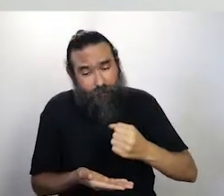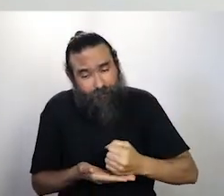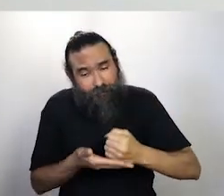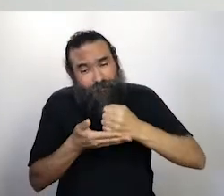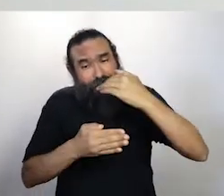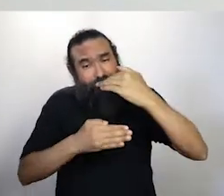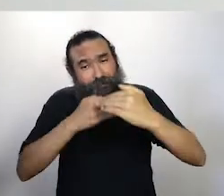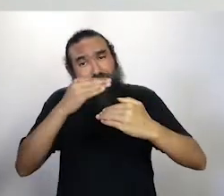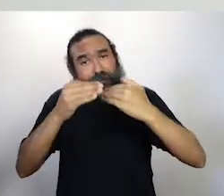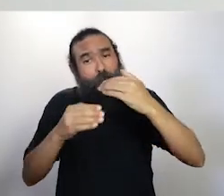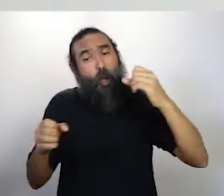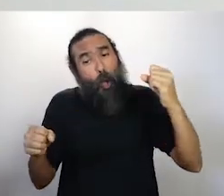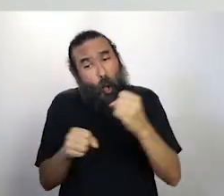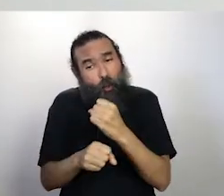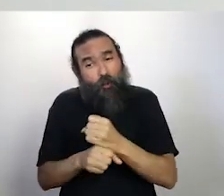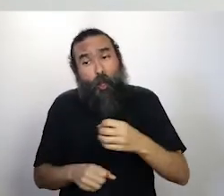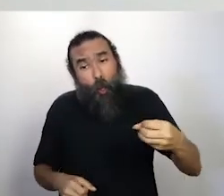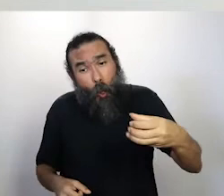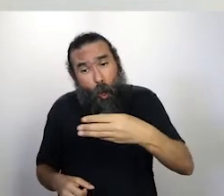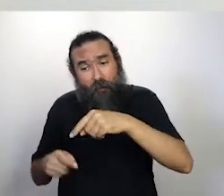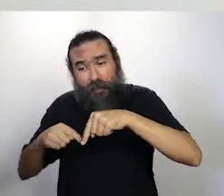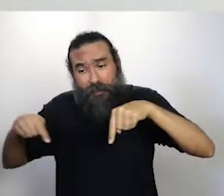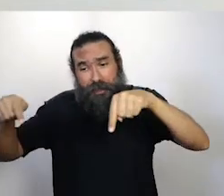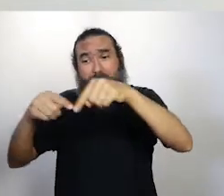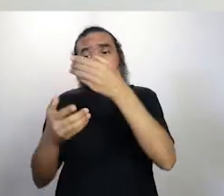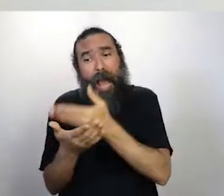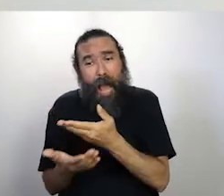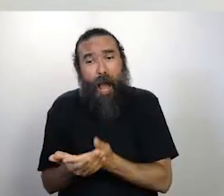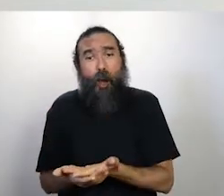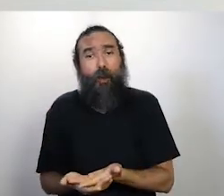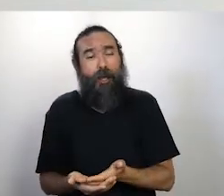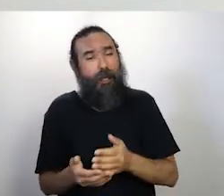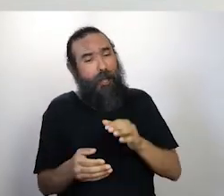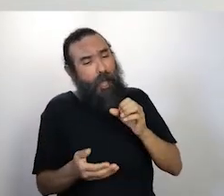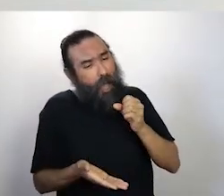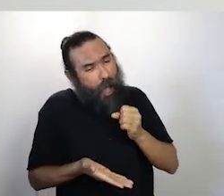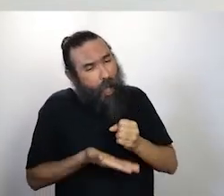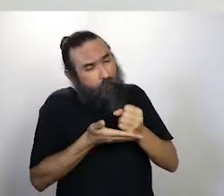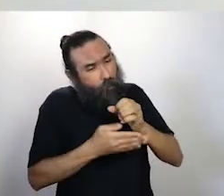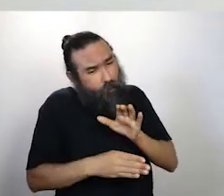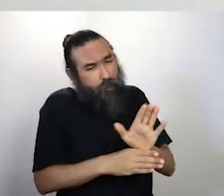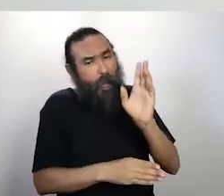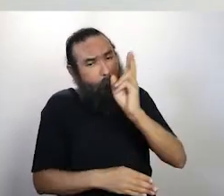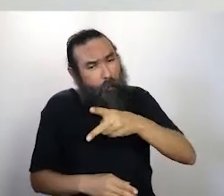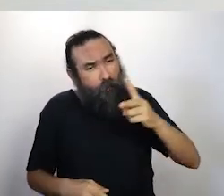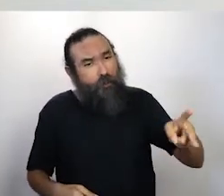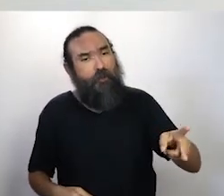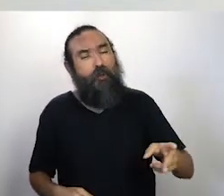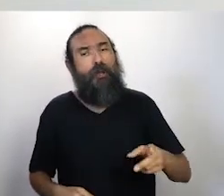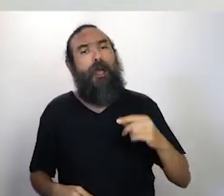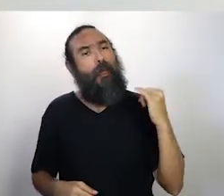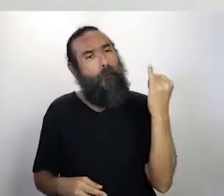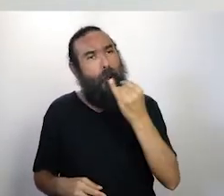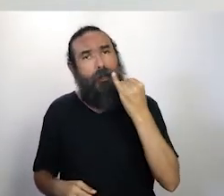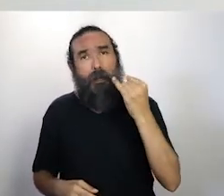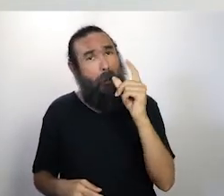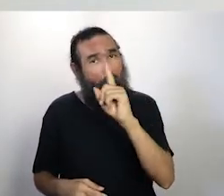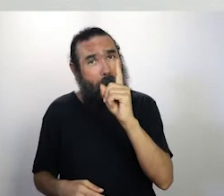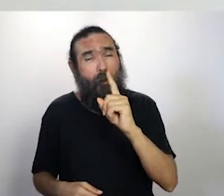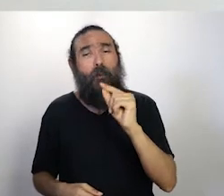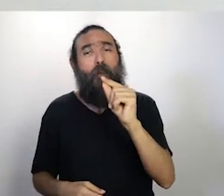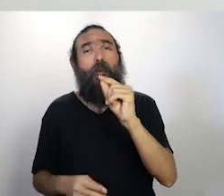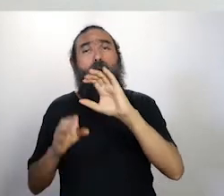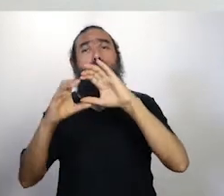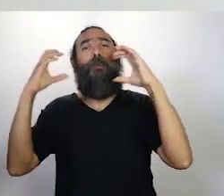com construção de sala, fortalecendo, né, os professores, todo o núcleo educacional, você fragiliza também toda uma